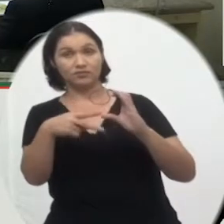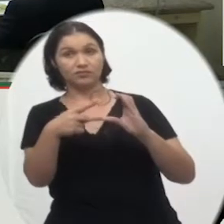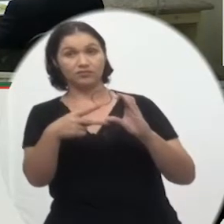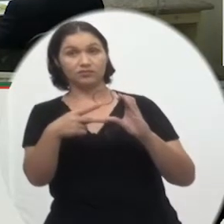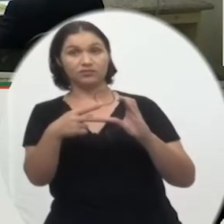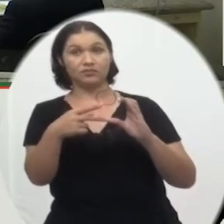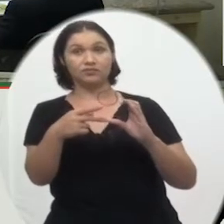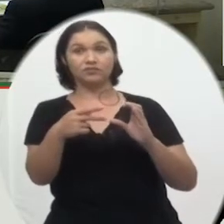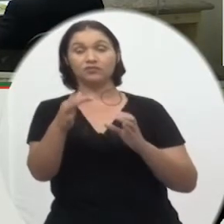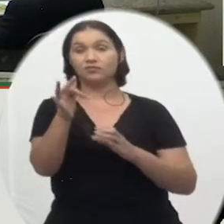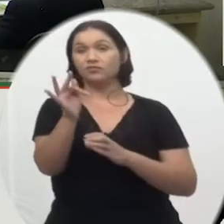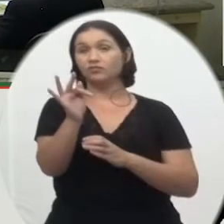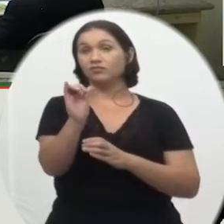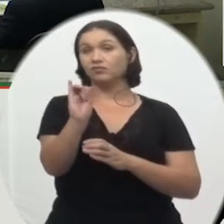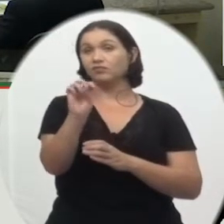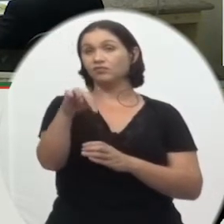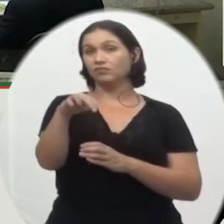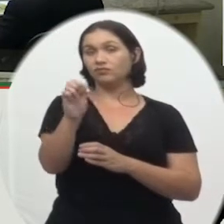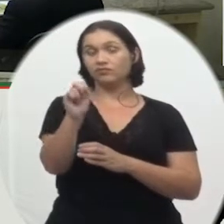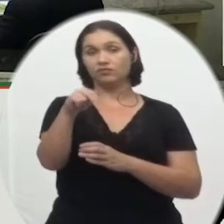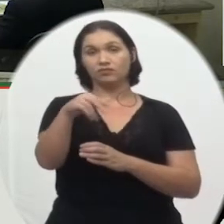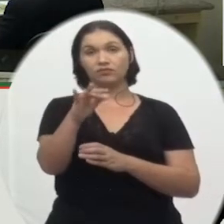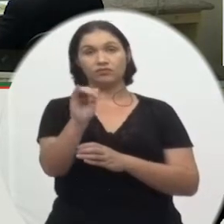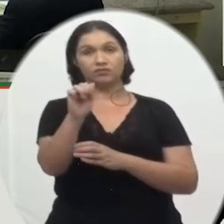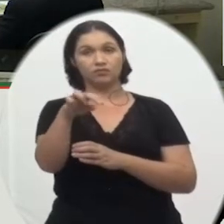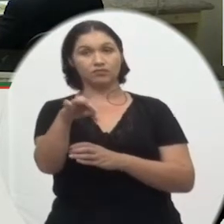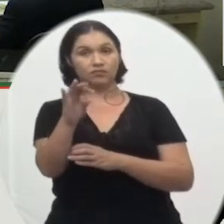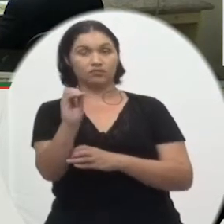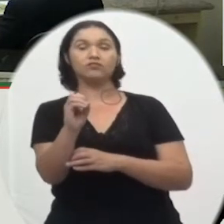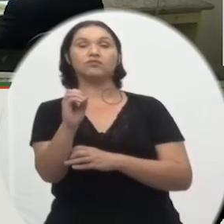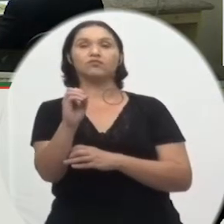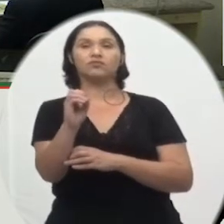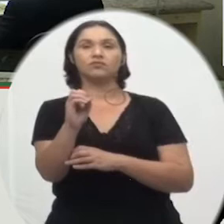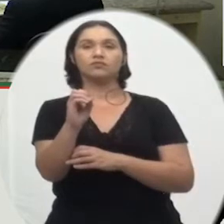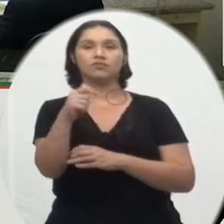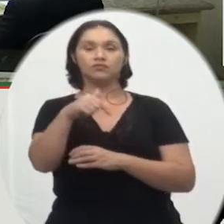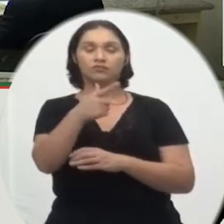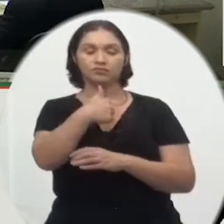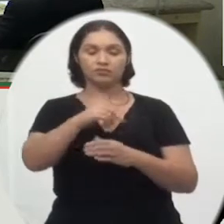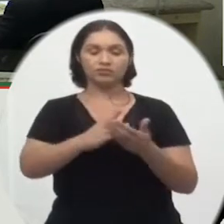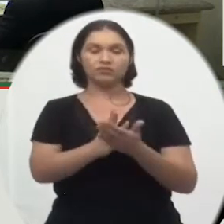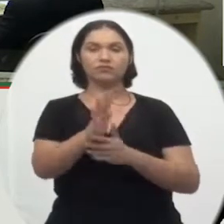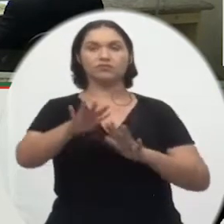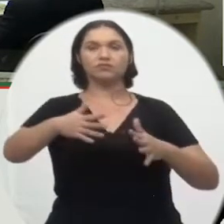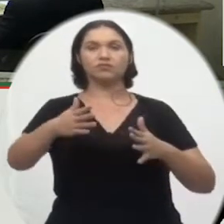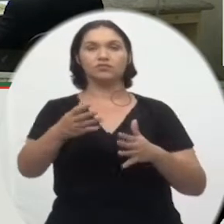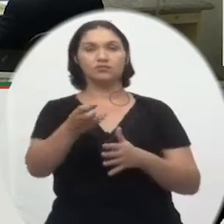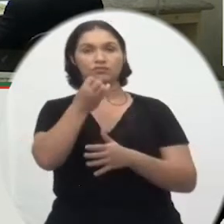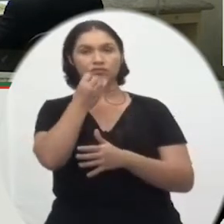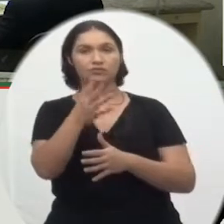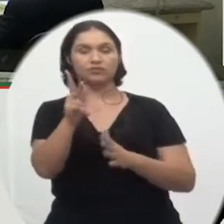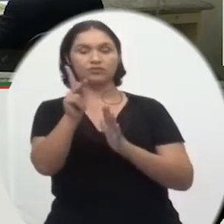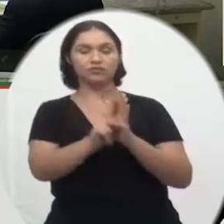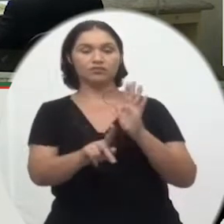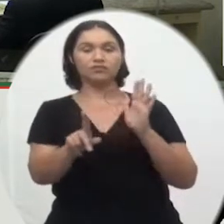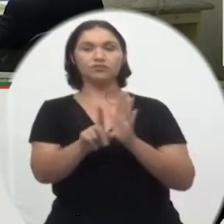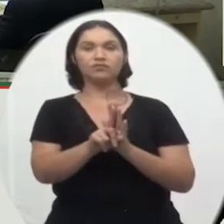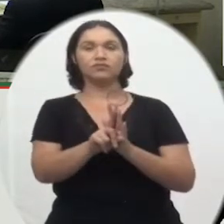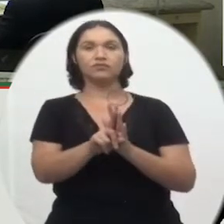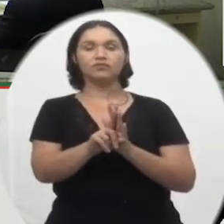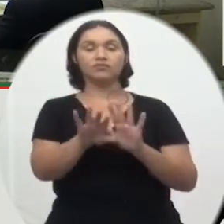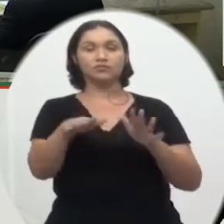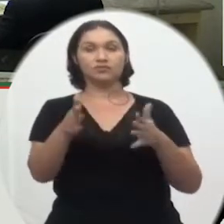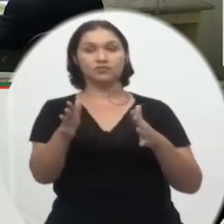financiamento de pavimentações. Então, por que não incluir uma obra importante dessa de mobilidade urbana? Então, por isso que eu estou colocando